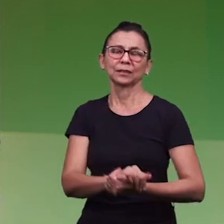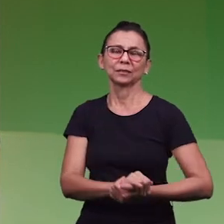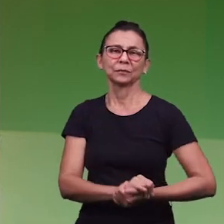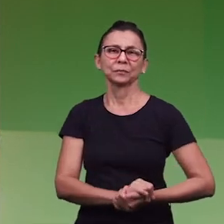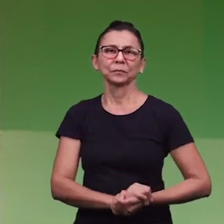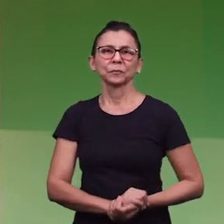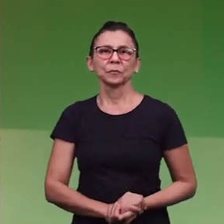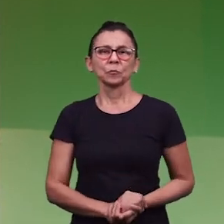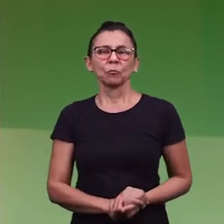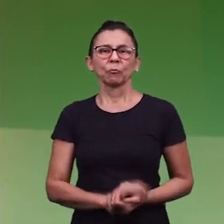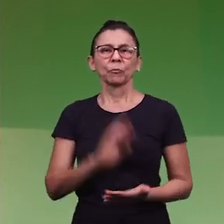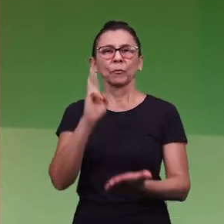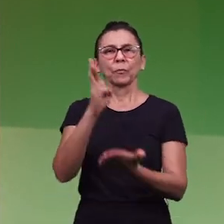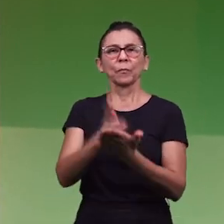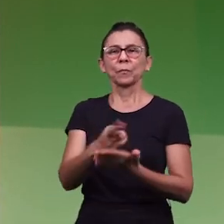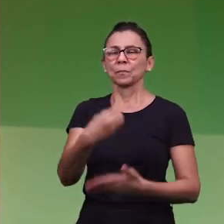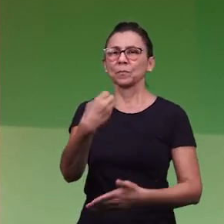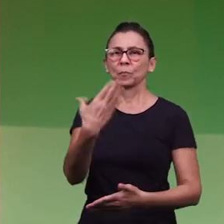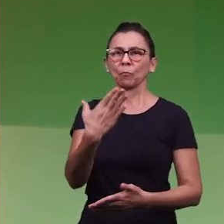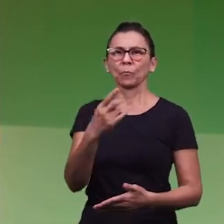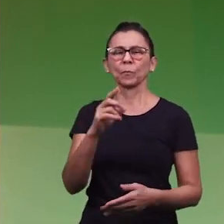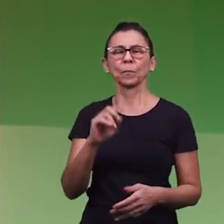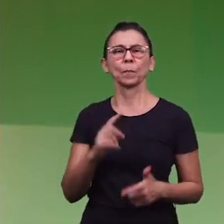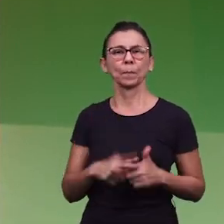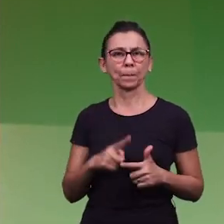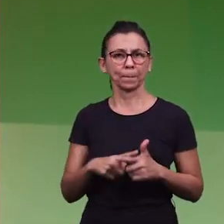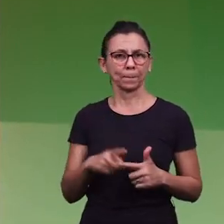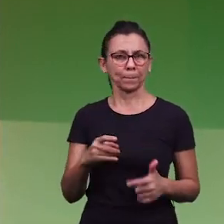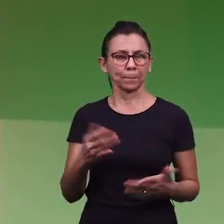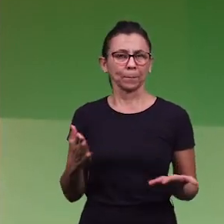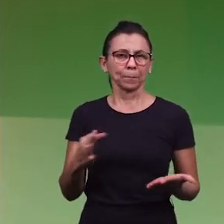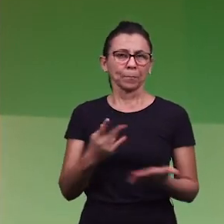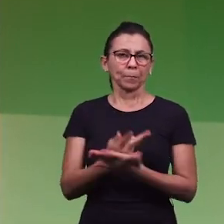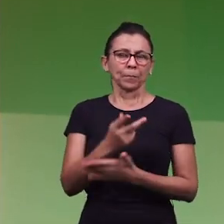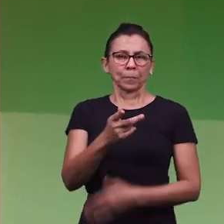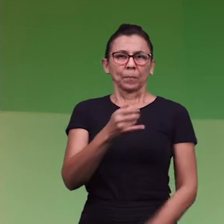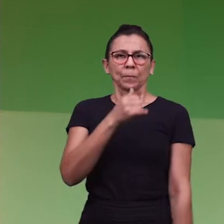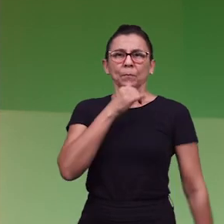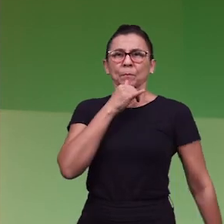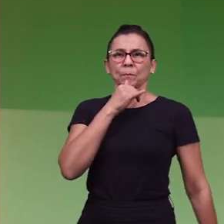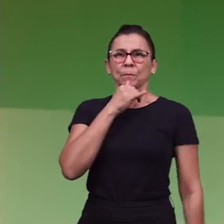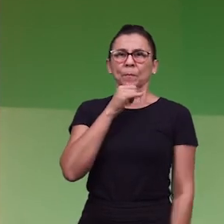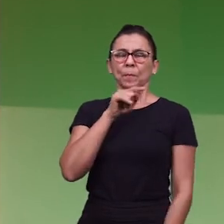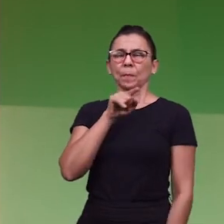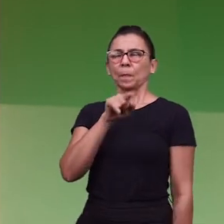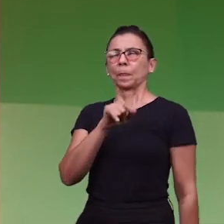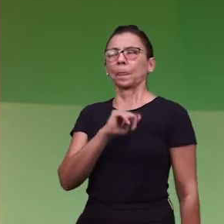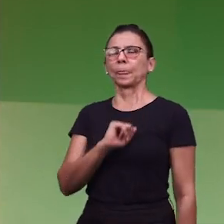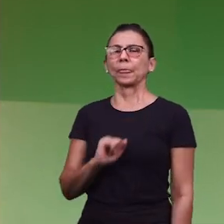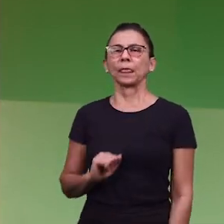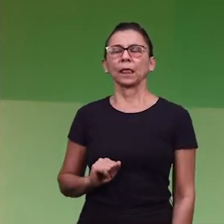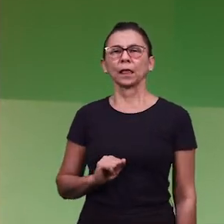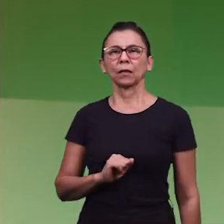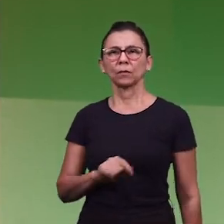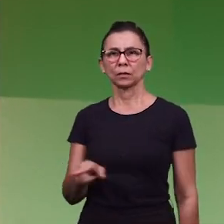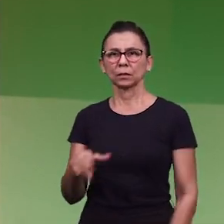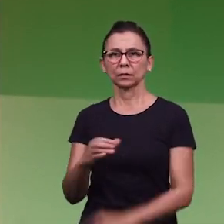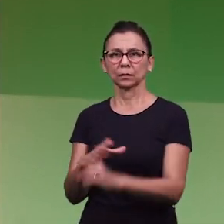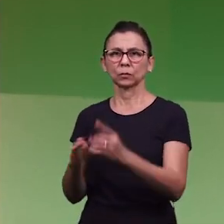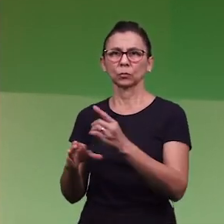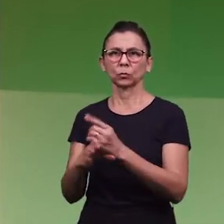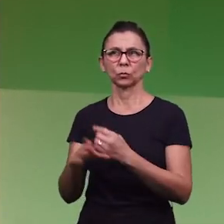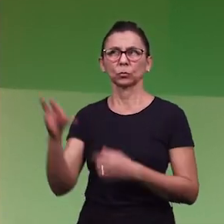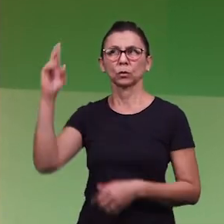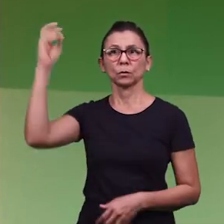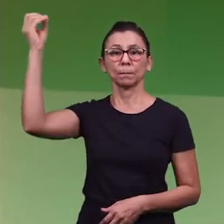mais compensador. Por quê? Porque de repente, o que acontece? Você está ali na presença do Senhor, recebe ali uma